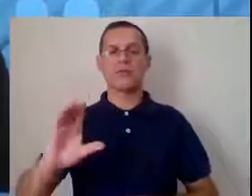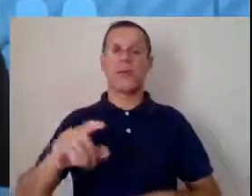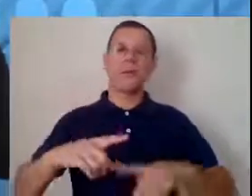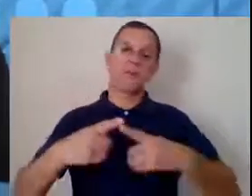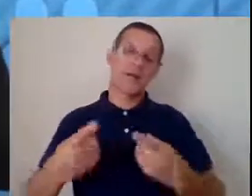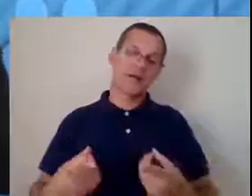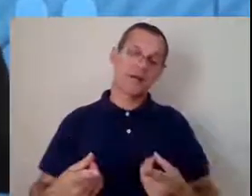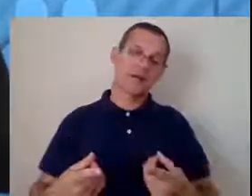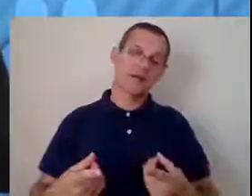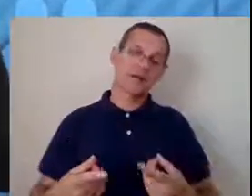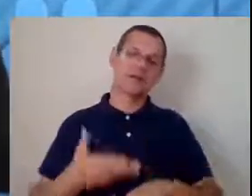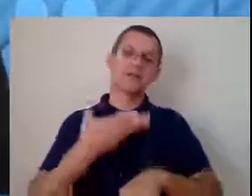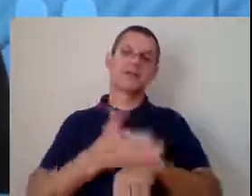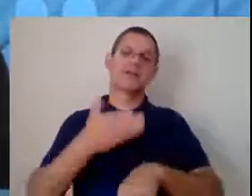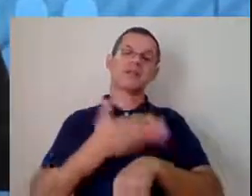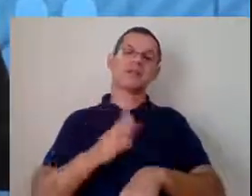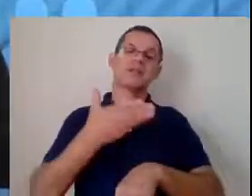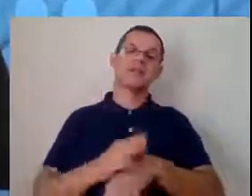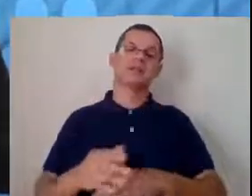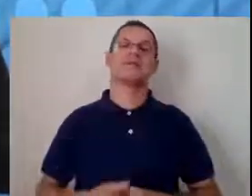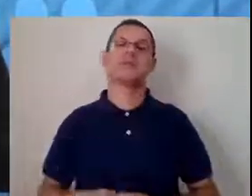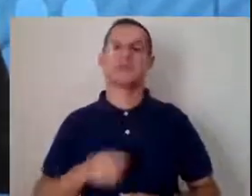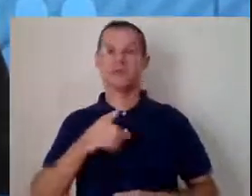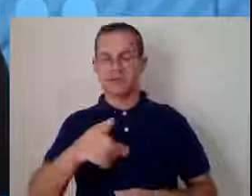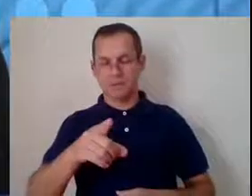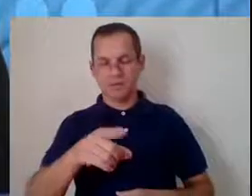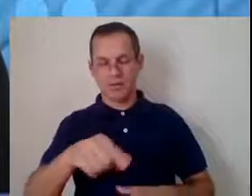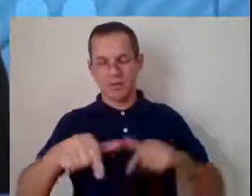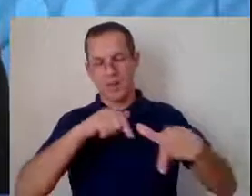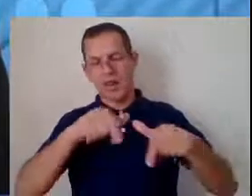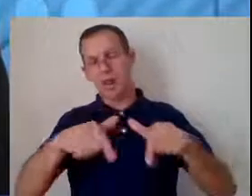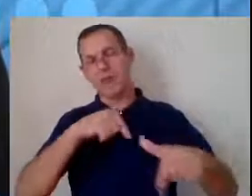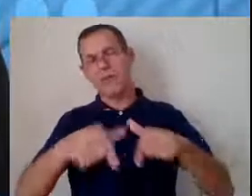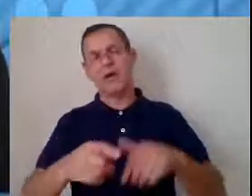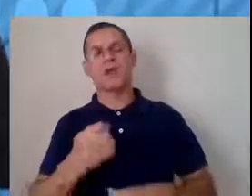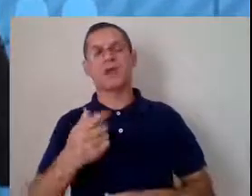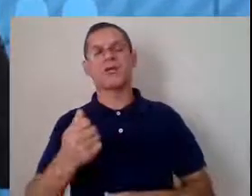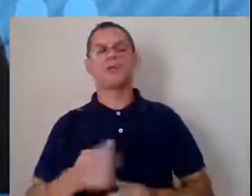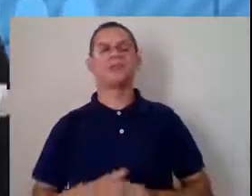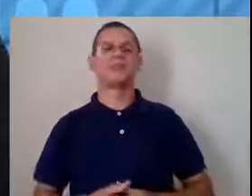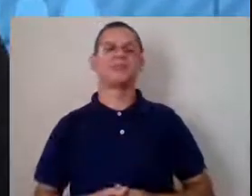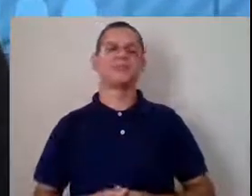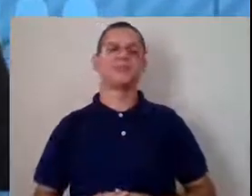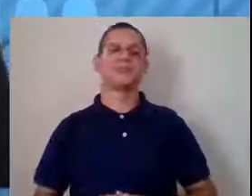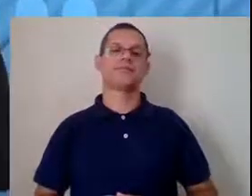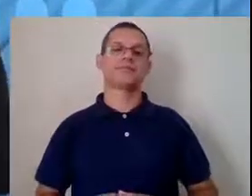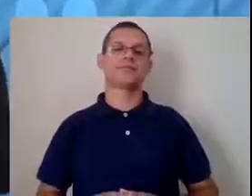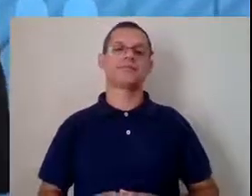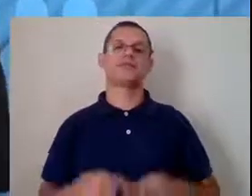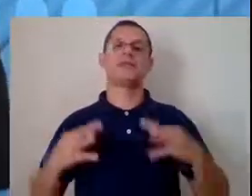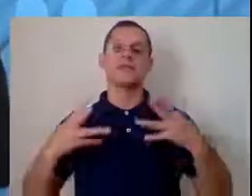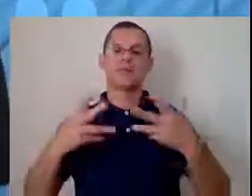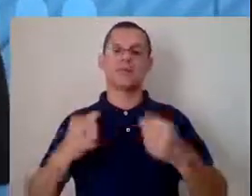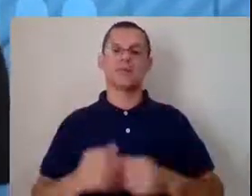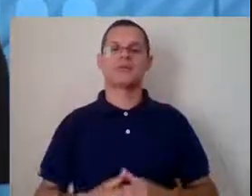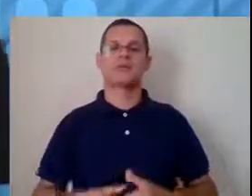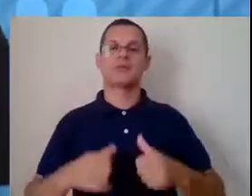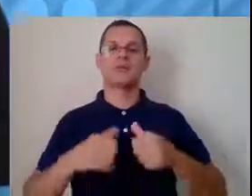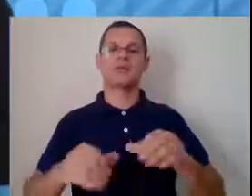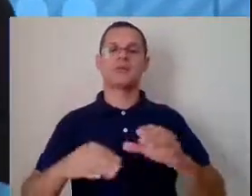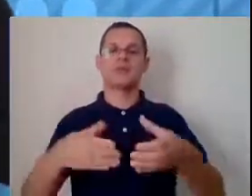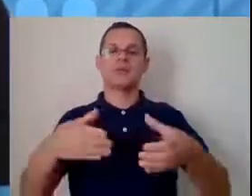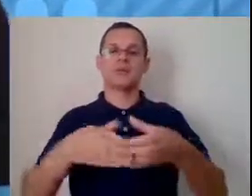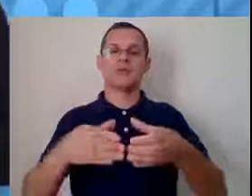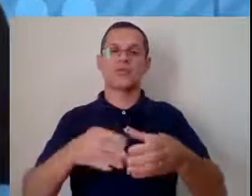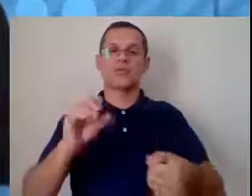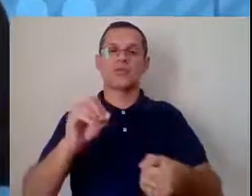uma questão de treino, de vocês trabalharem um pouquinho aí com todos esses